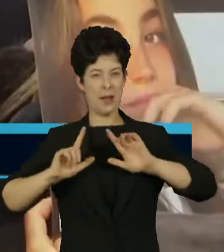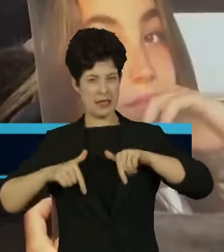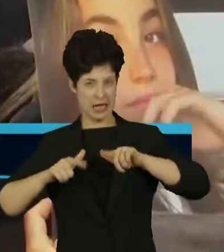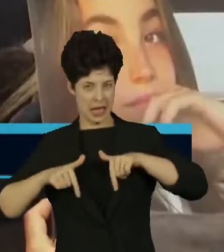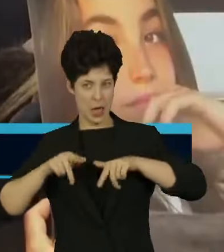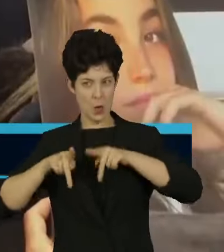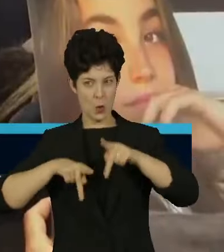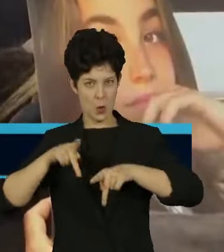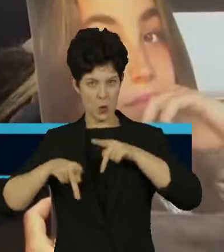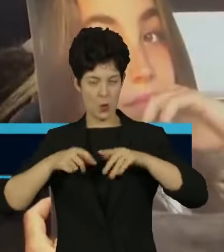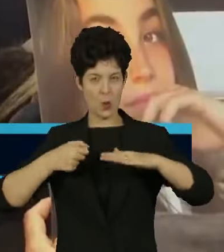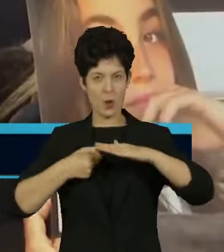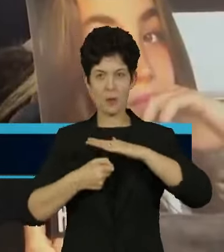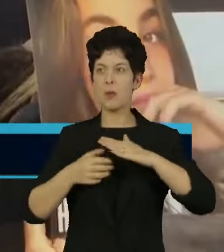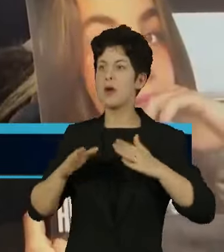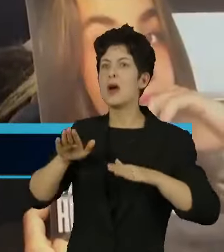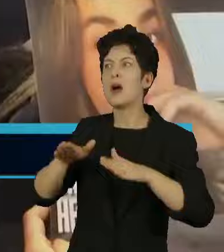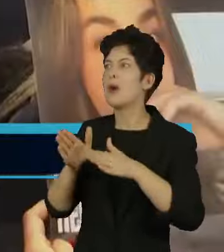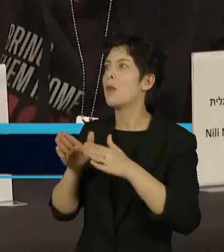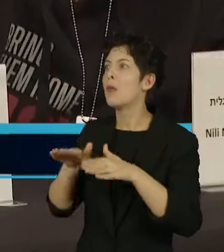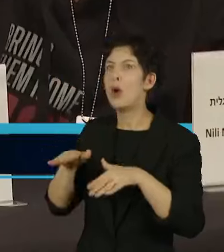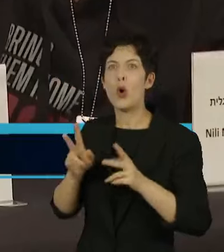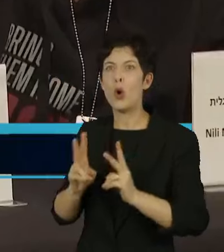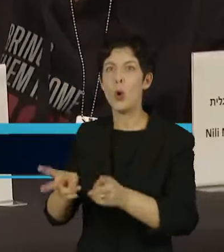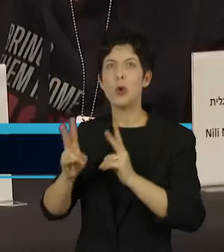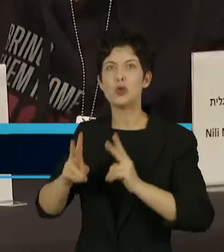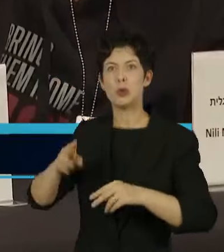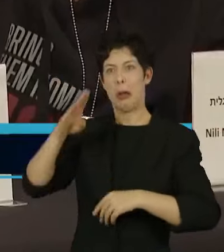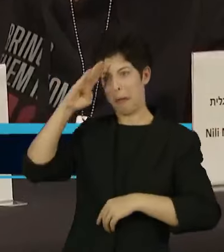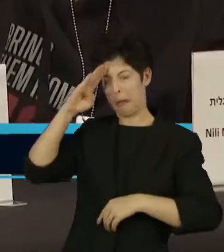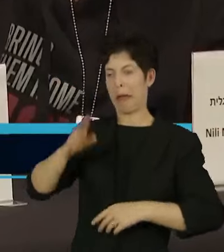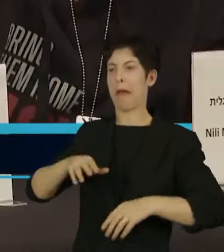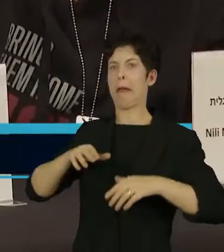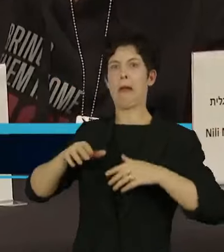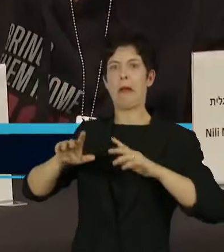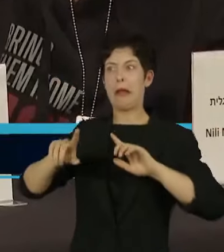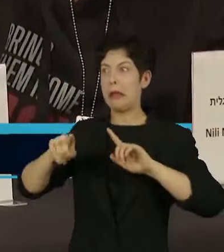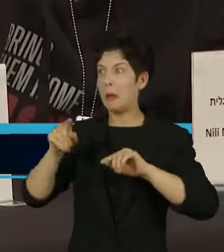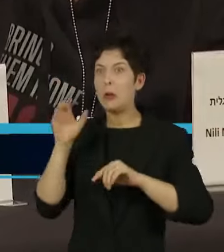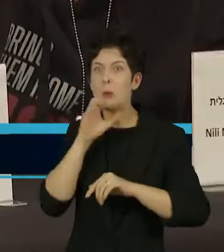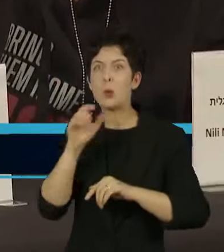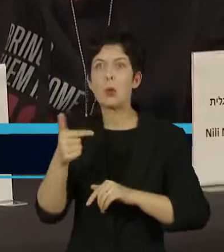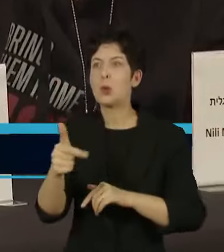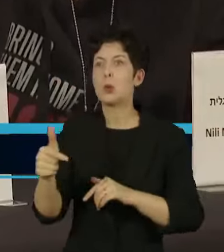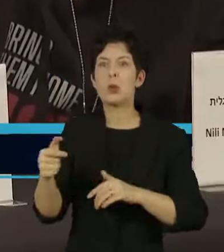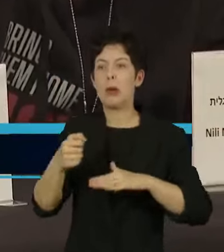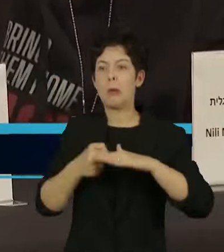nanaho se continuar com a campanha militar em breve não haverá mais reféns para libertar